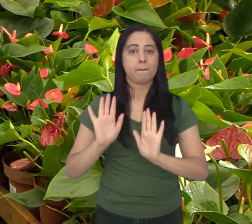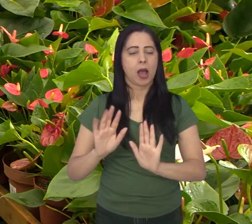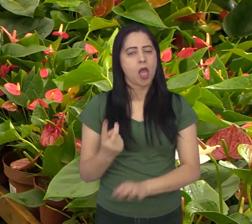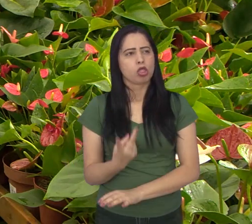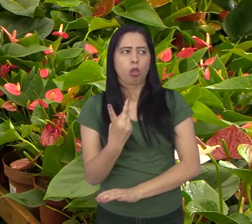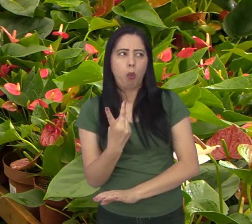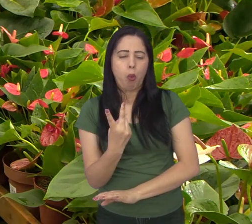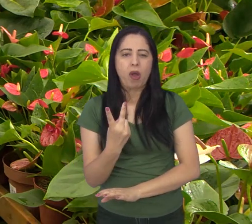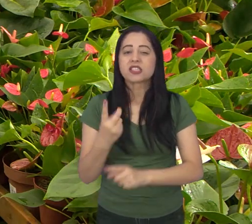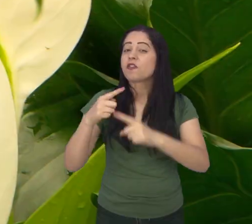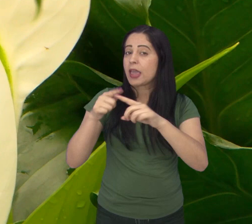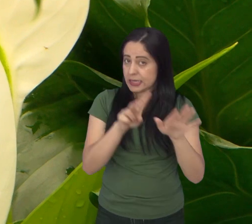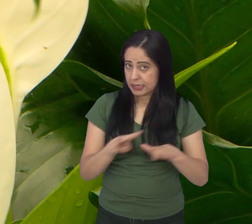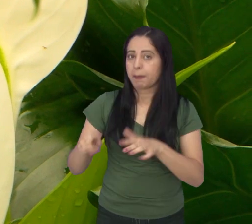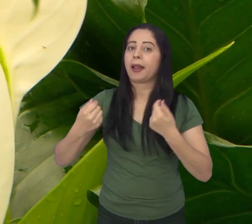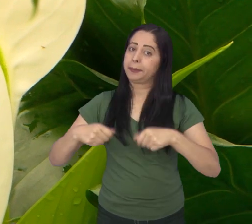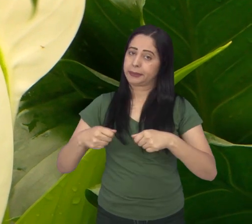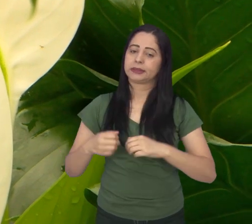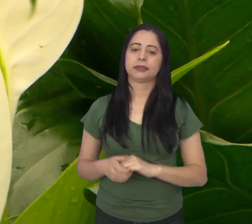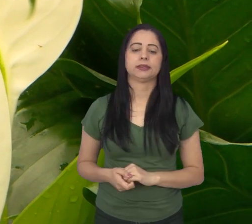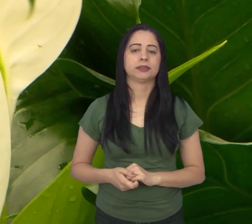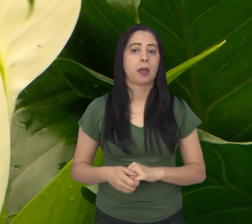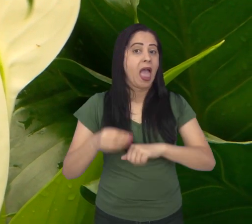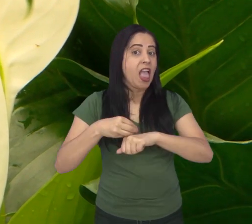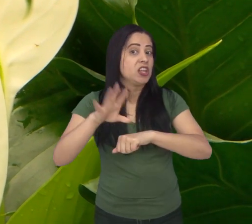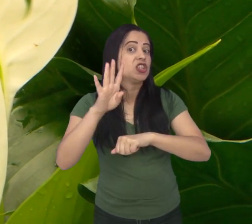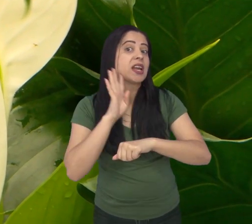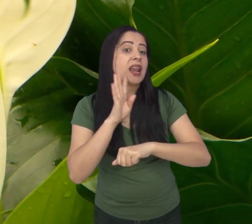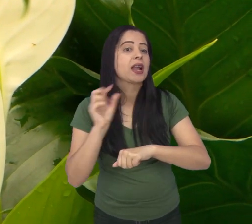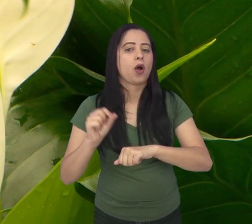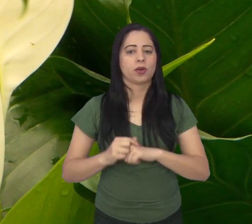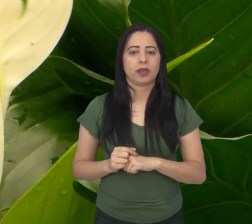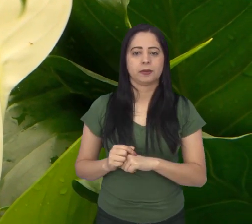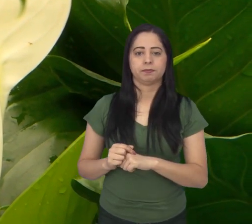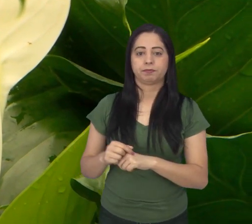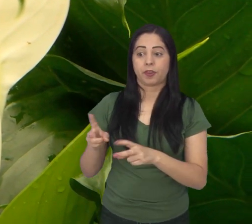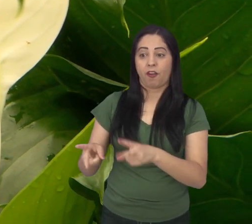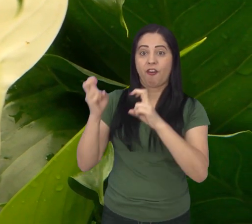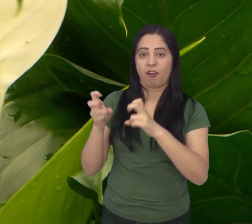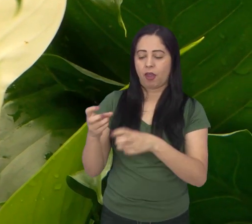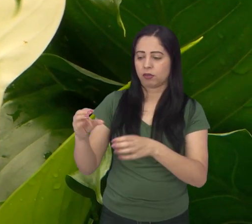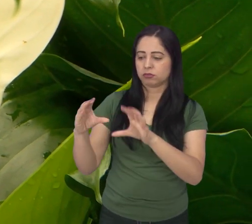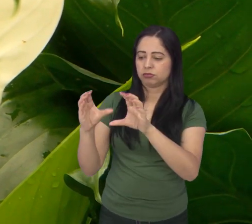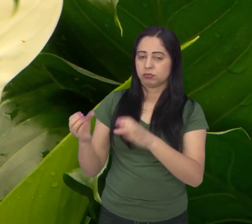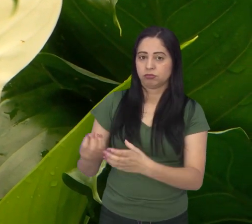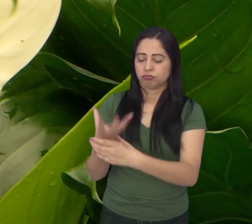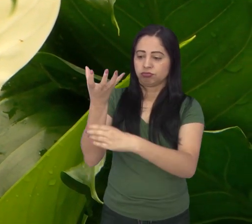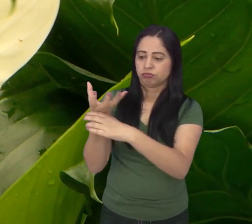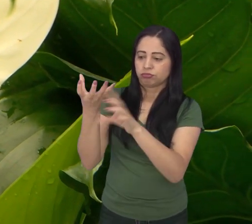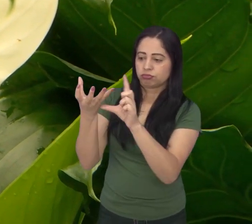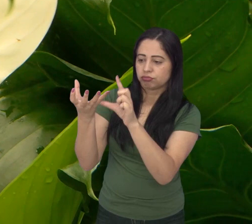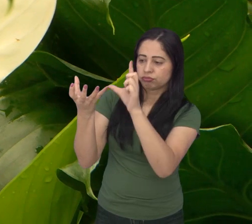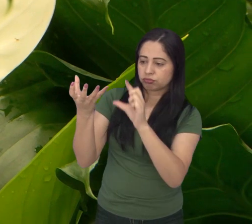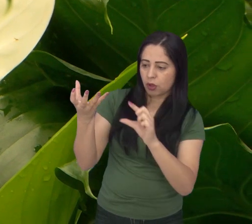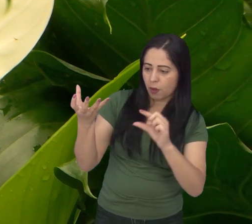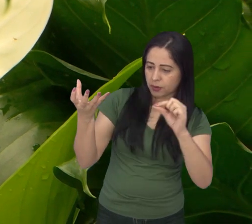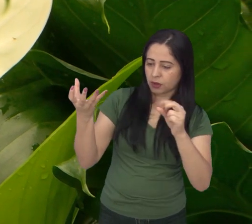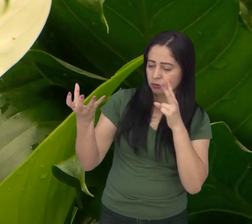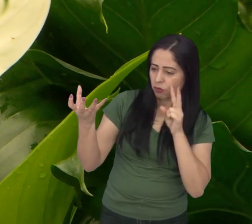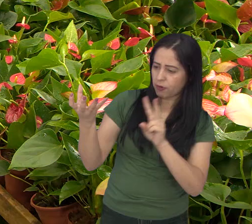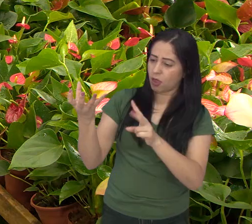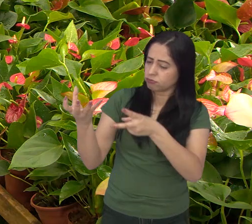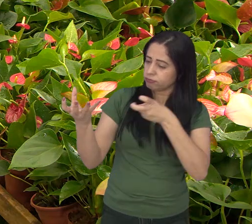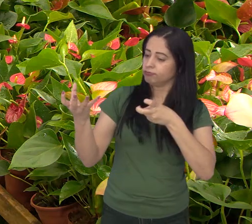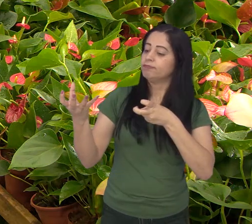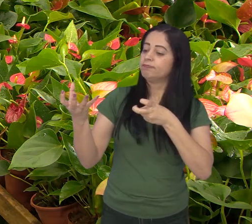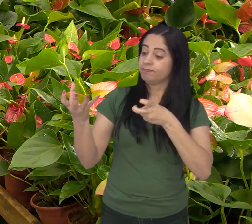2 vezes por semana. Uma outra dica bem legal é observar as folhas das plantas. Elas demonstram alguns